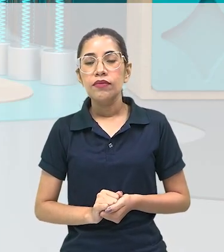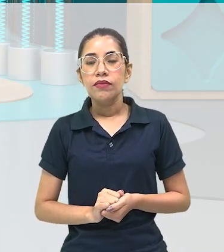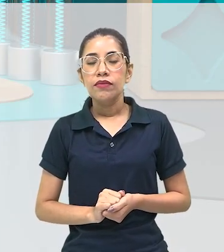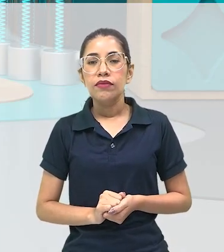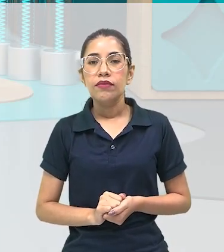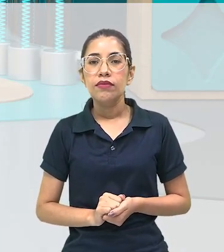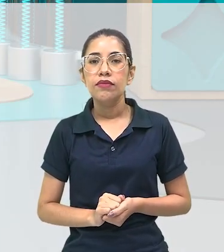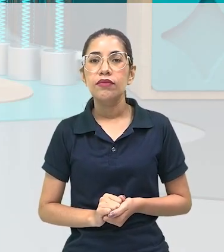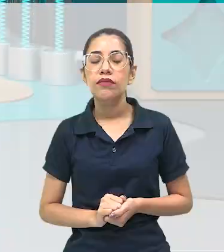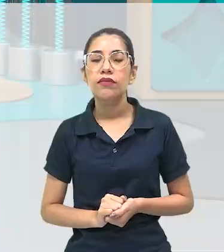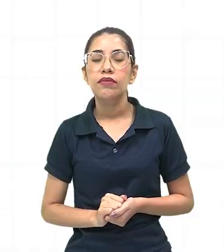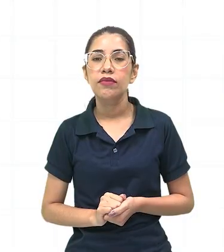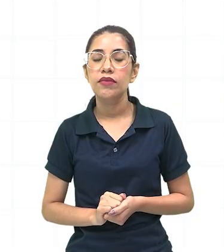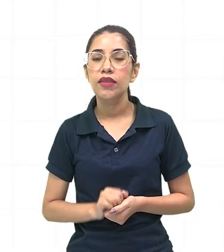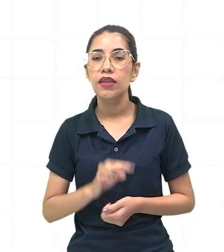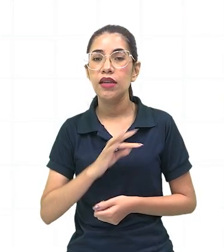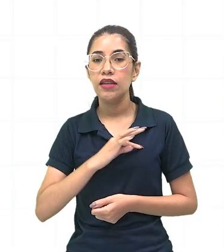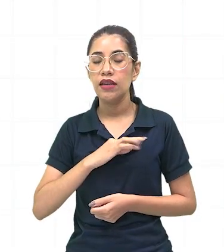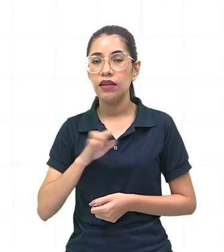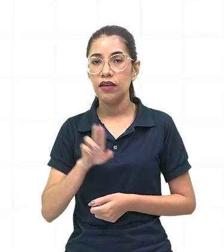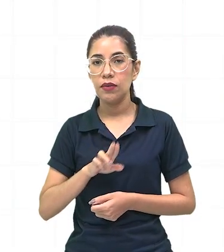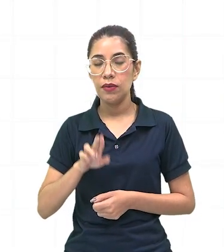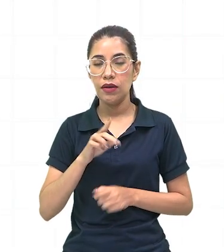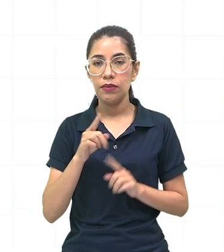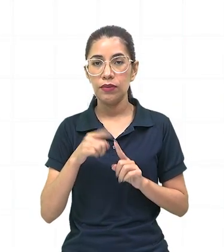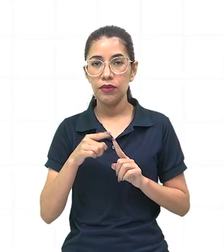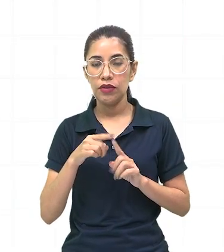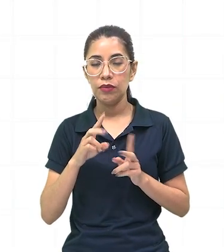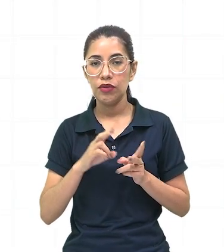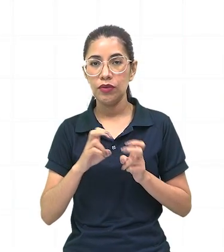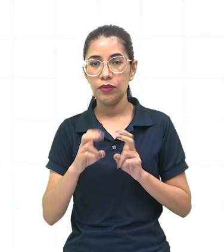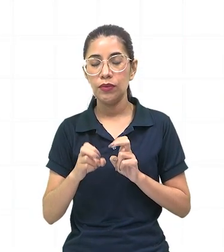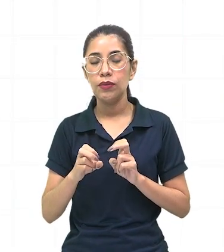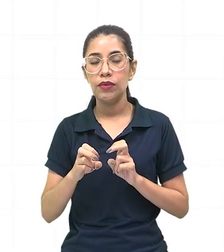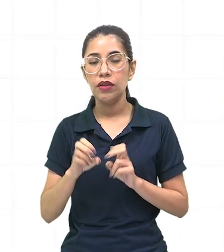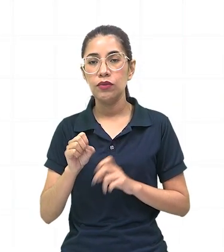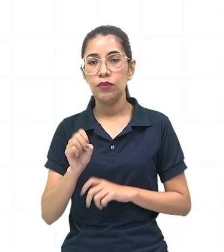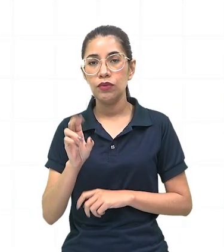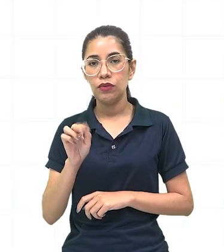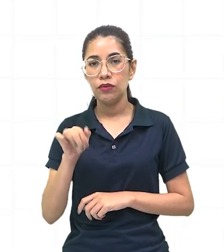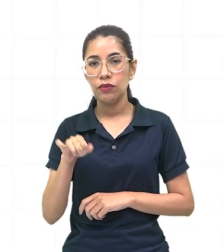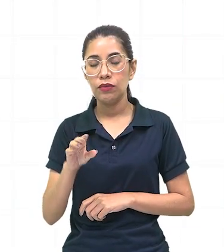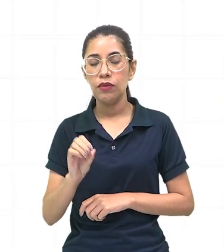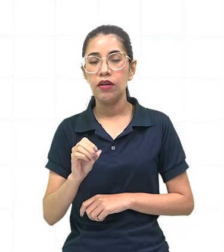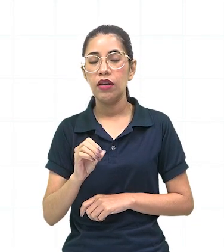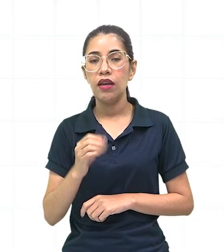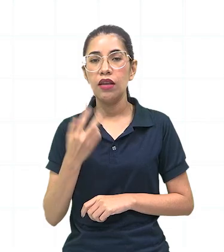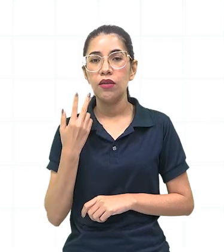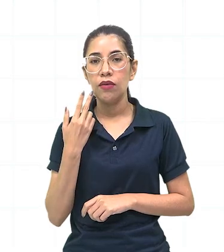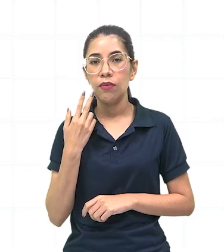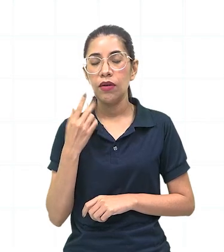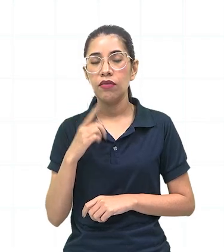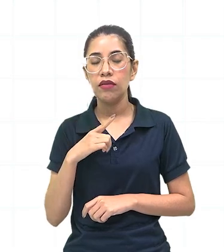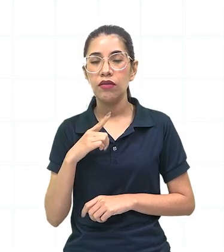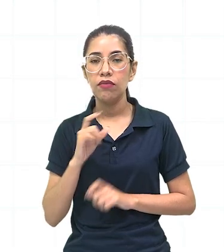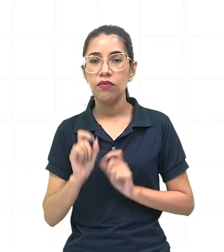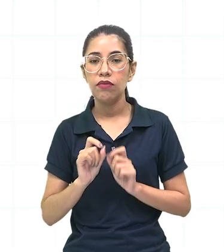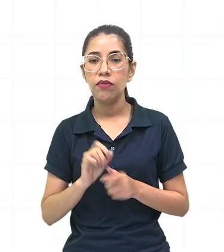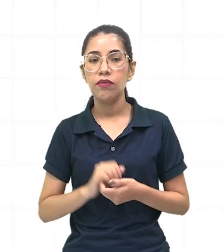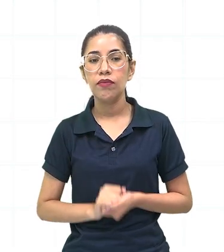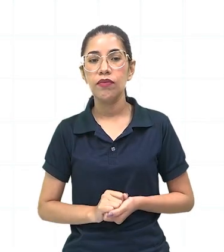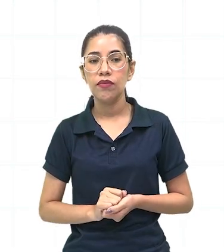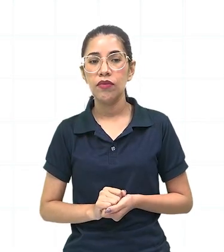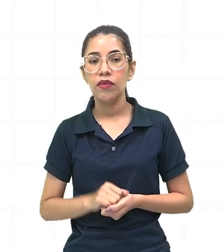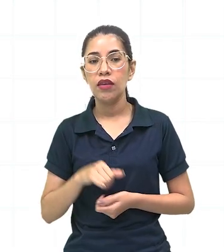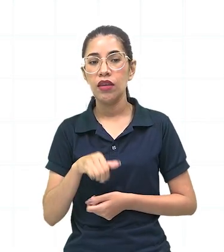Bom, com relação às técnicas usadas no sumô, elas são mais comuns e incluem o